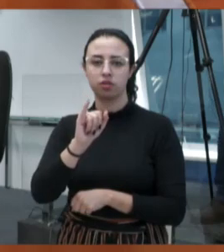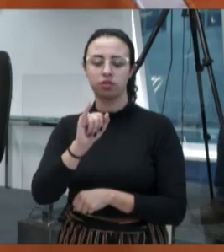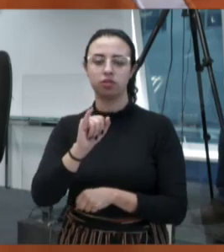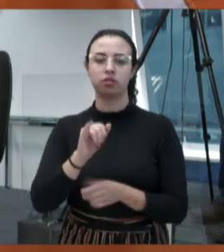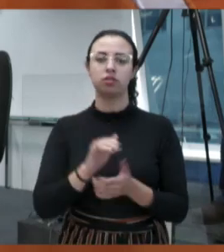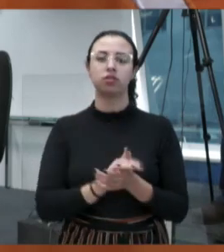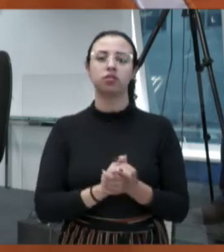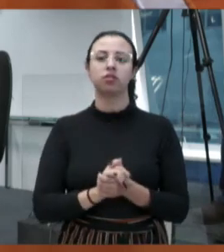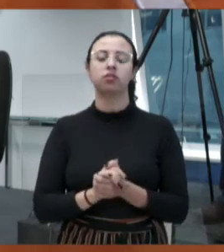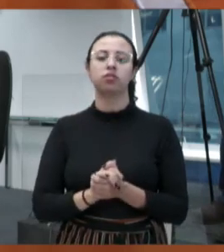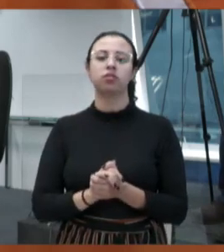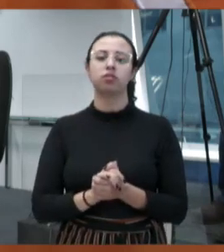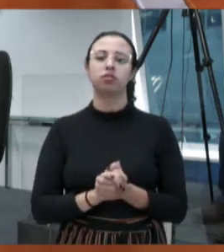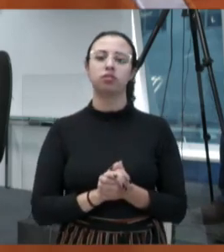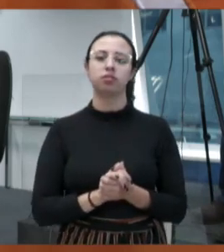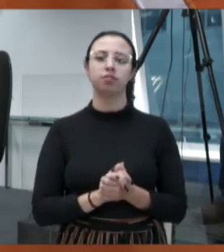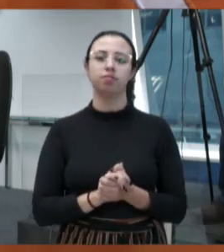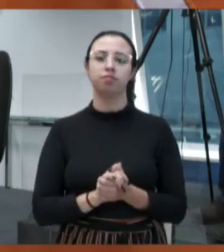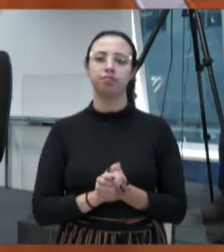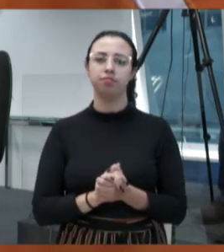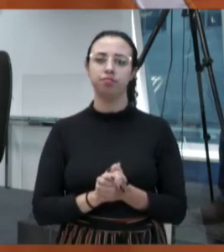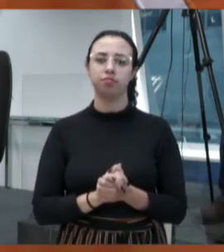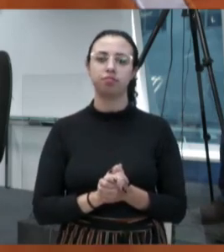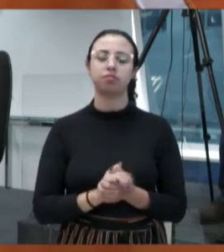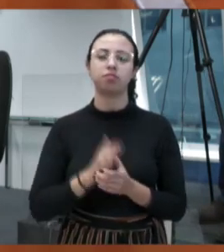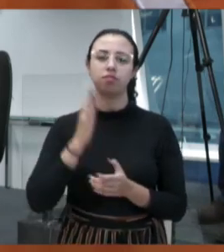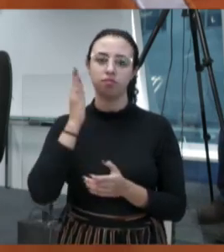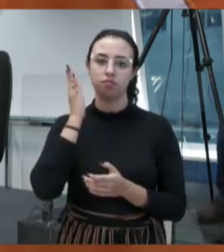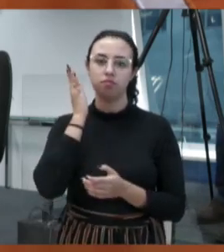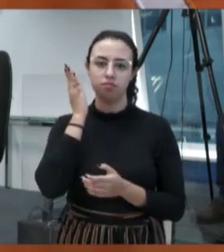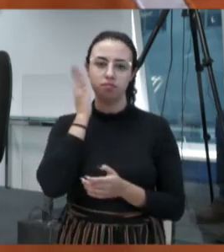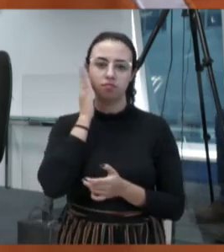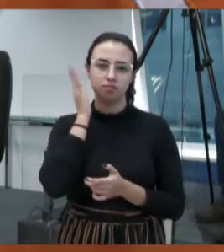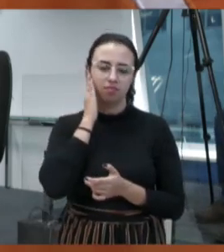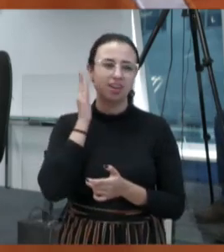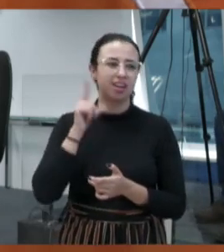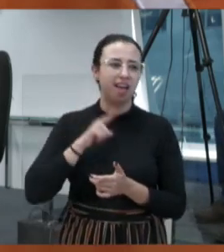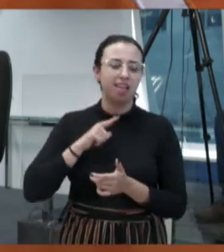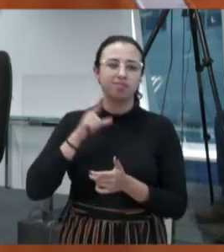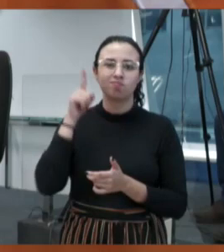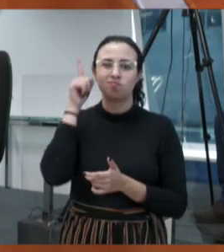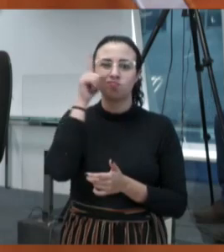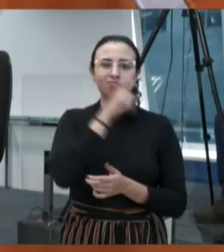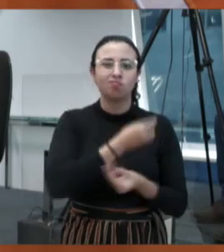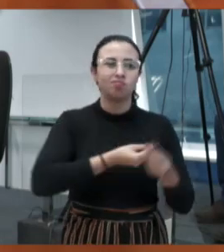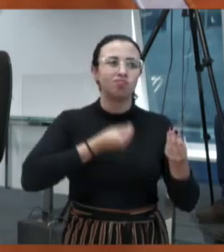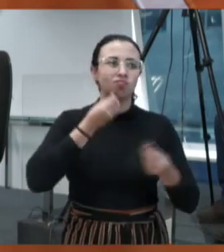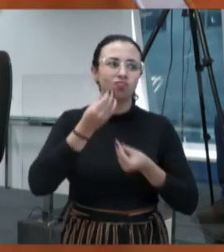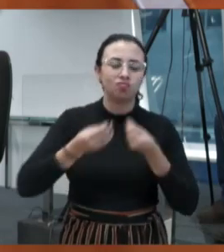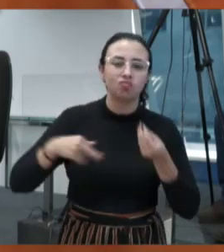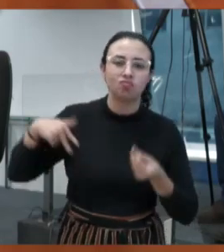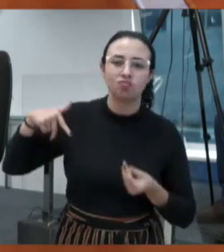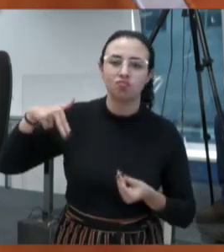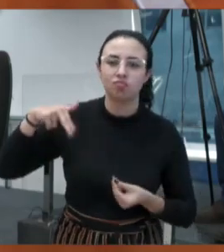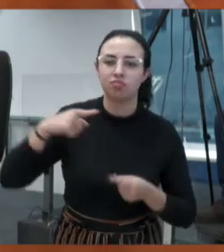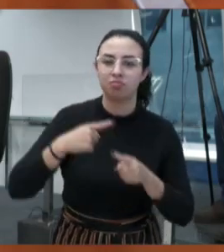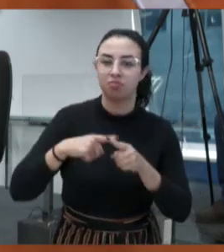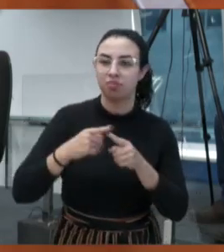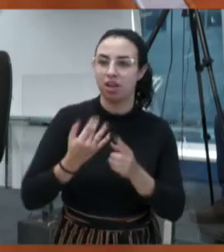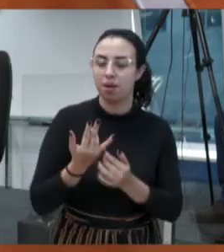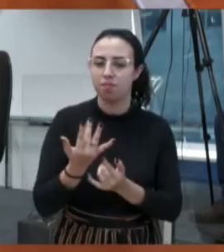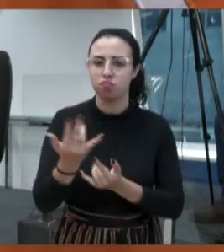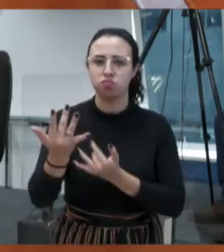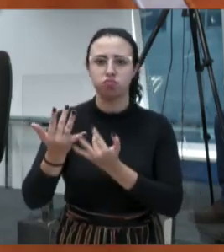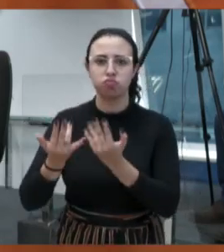Autorama, são as duas junto. Então, eu sei que está dificultando muito ali a passagem, né, que eles passei ali, que o mato está muito alto.